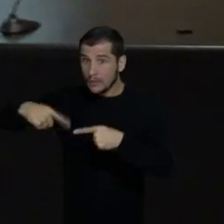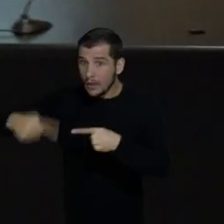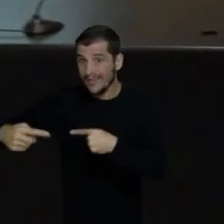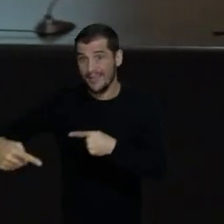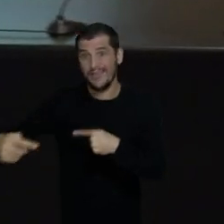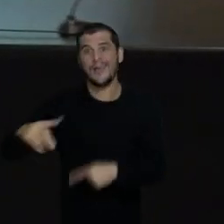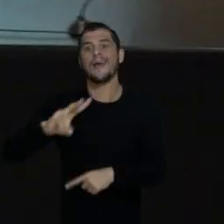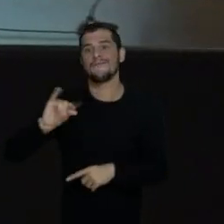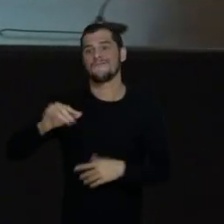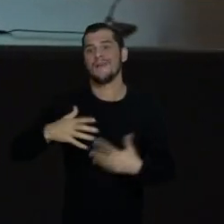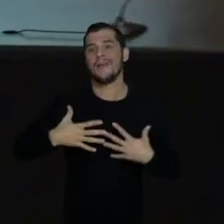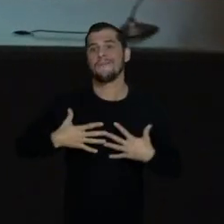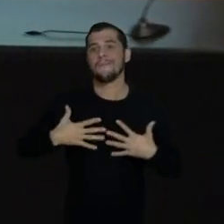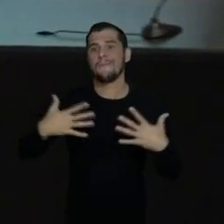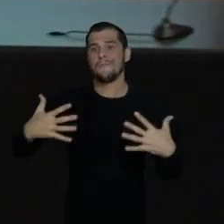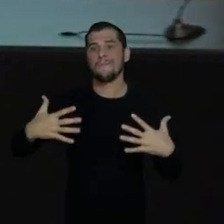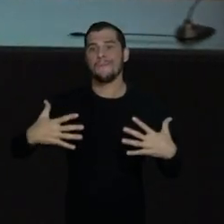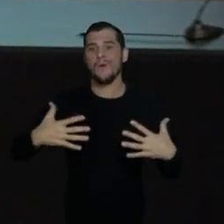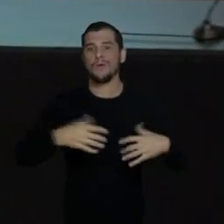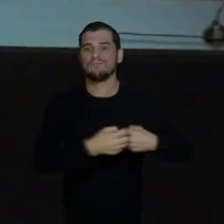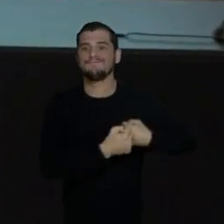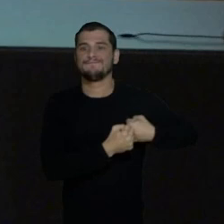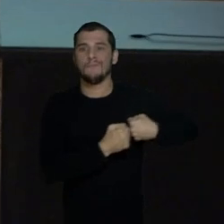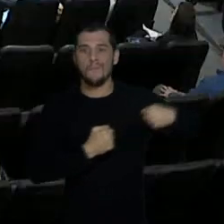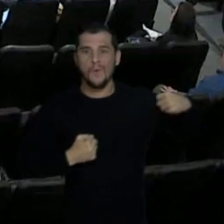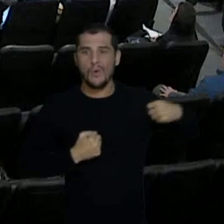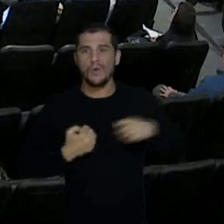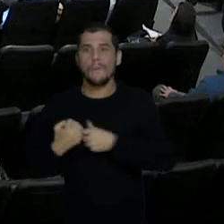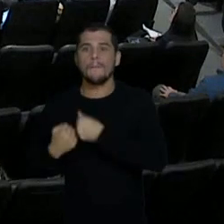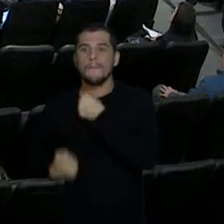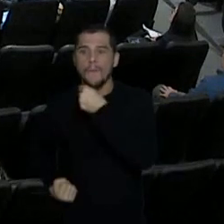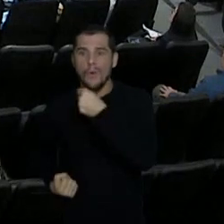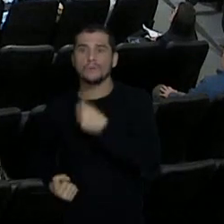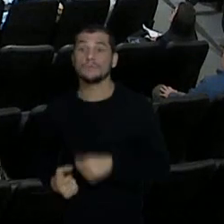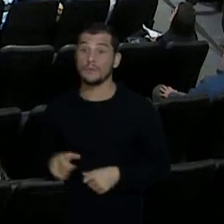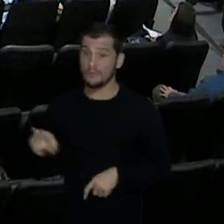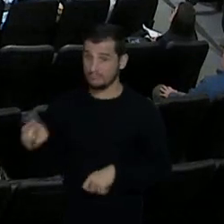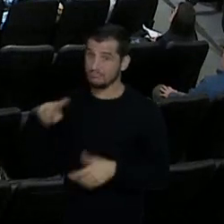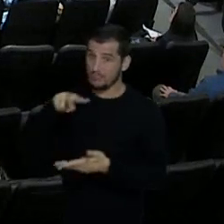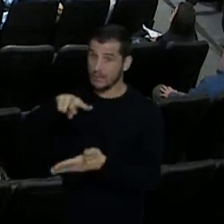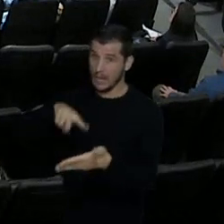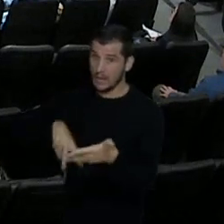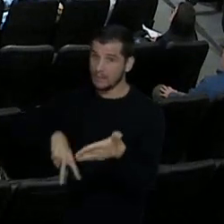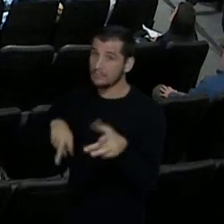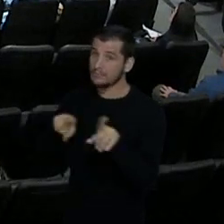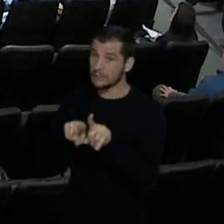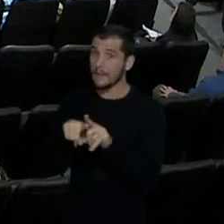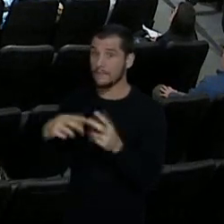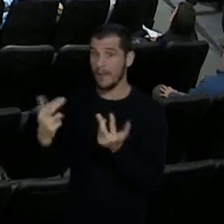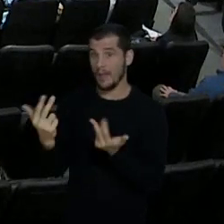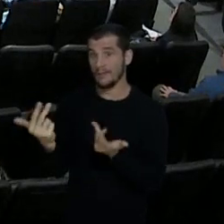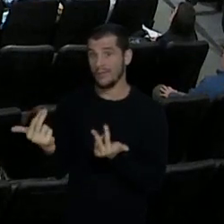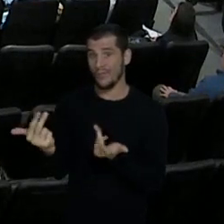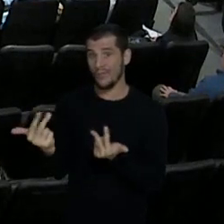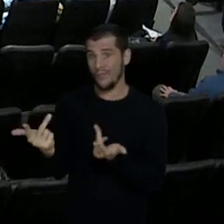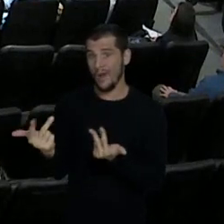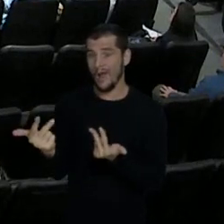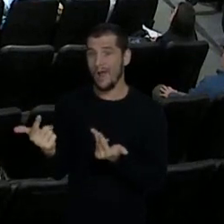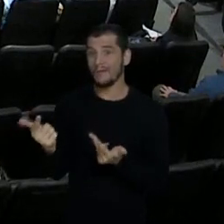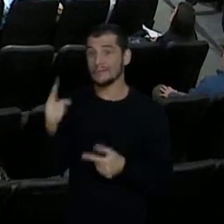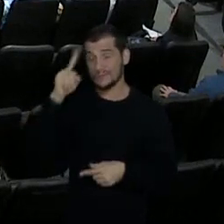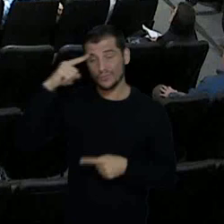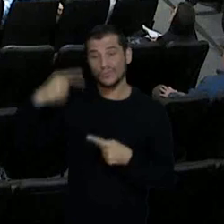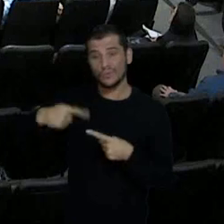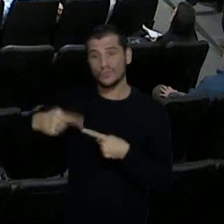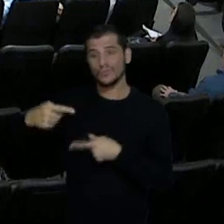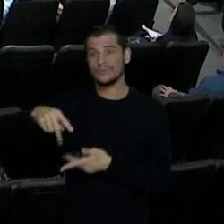a leitura é a mesma coisa pros alunos com dislexia muito mais necessário mas pros